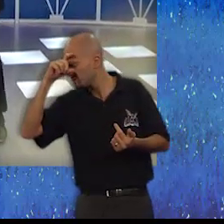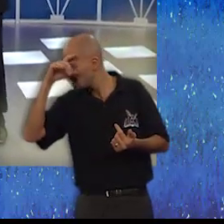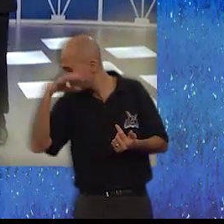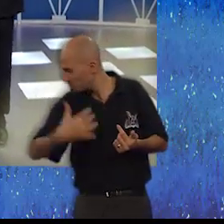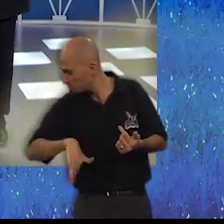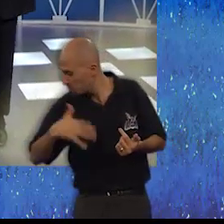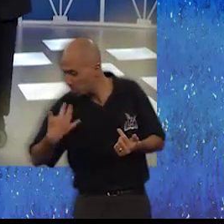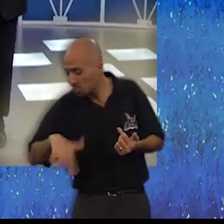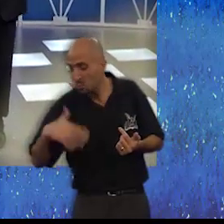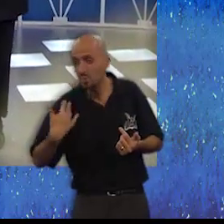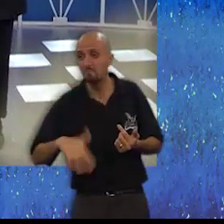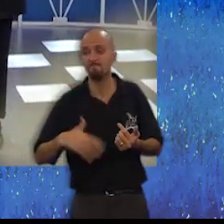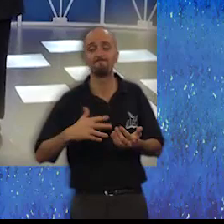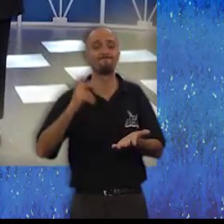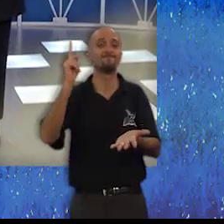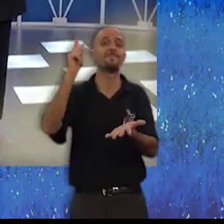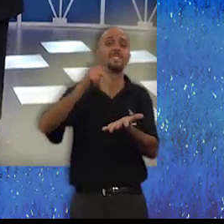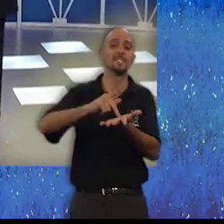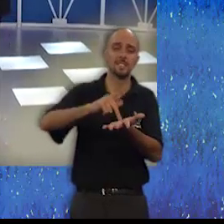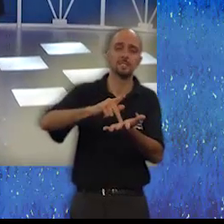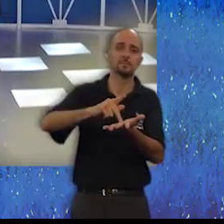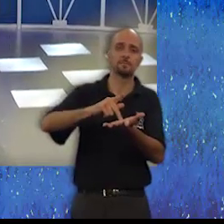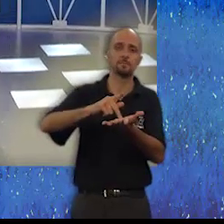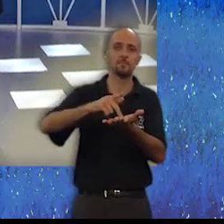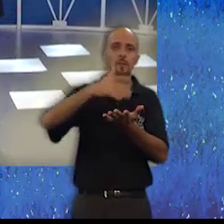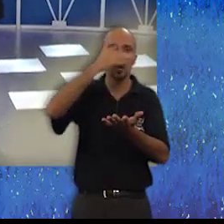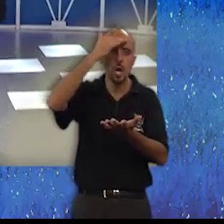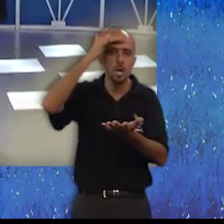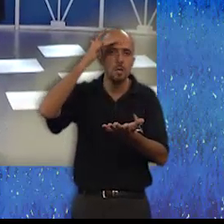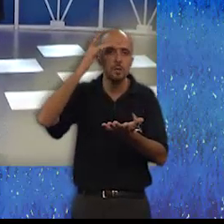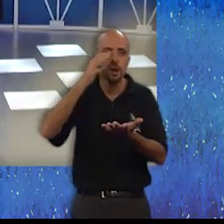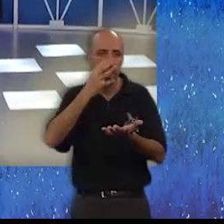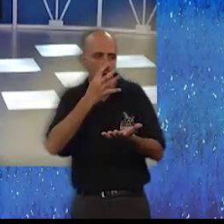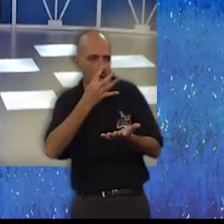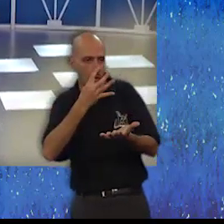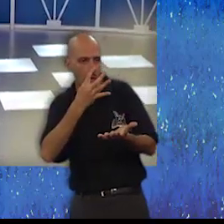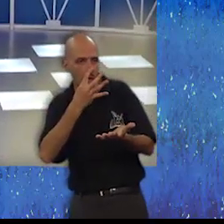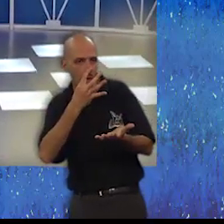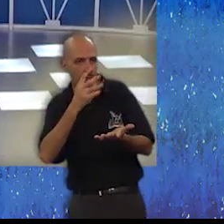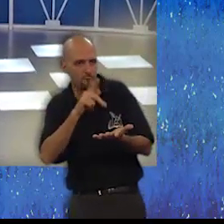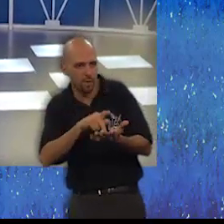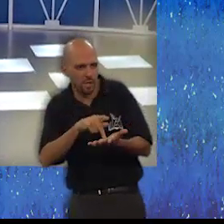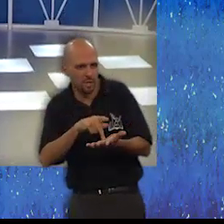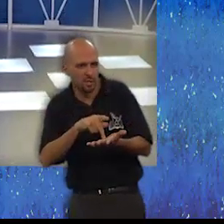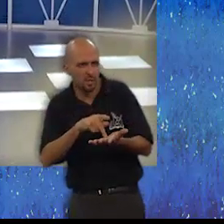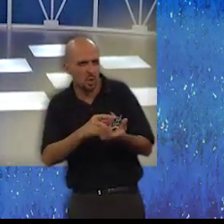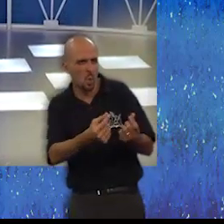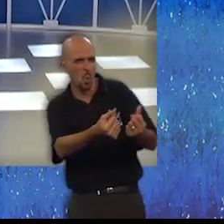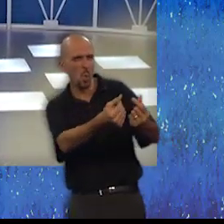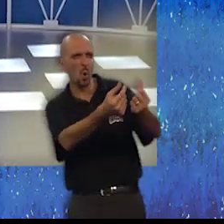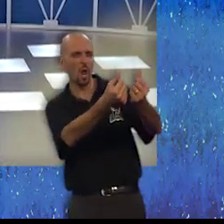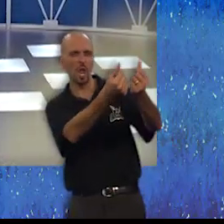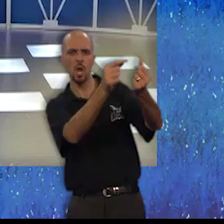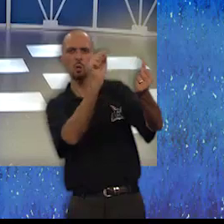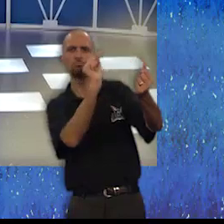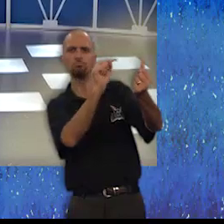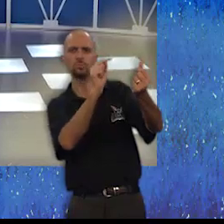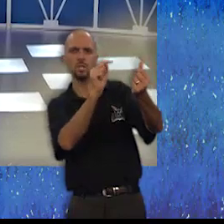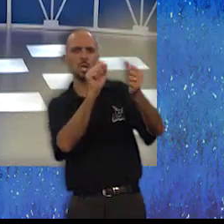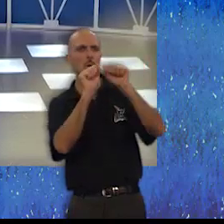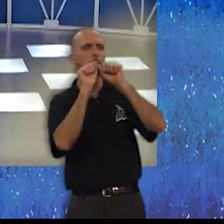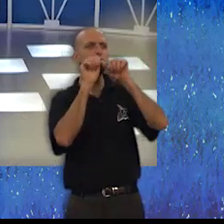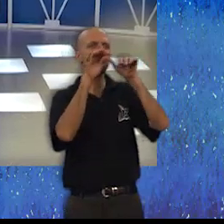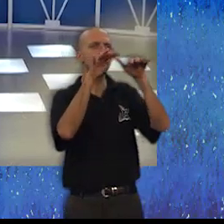Então, diante dessa colocação de Jesus, os discípulos ficam impressionados e dizem assim: bom, se o rico que é abençoado é